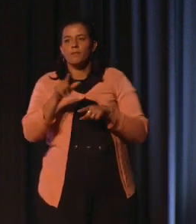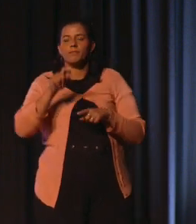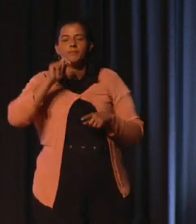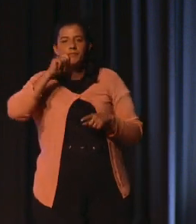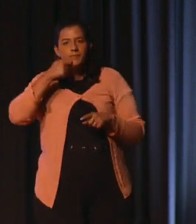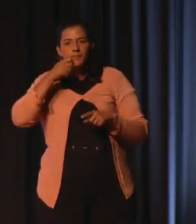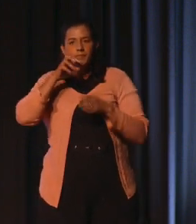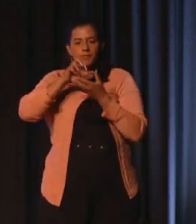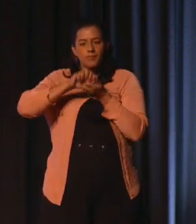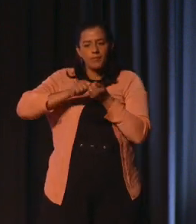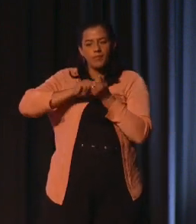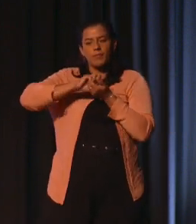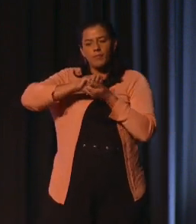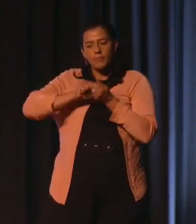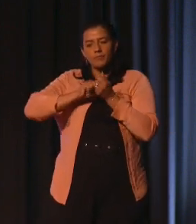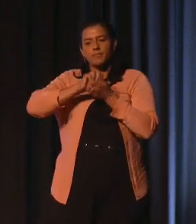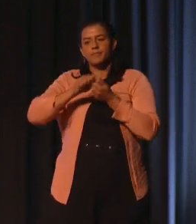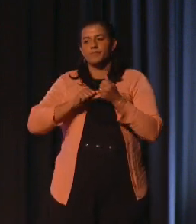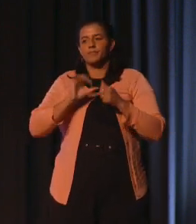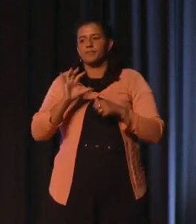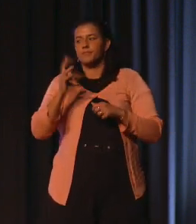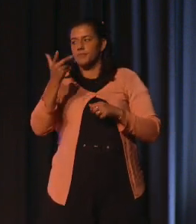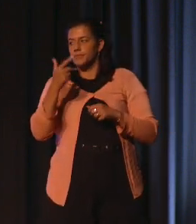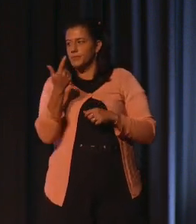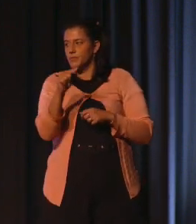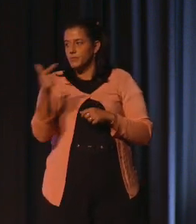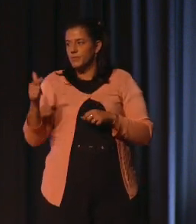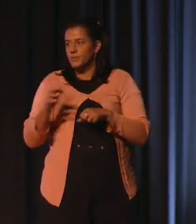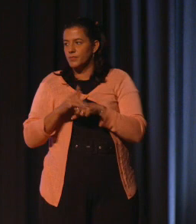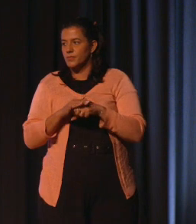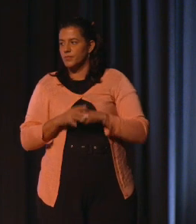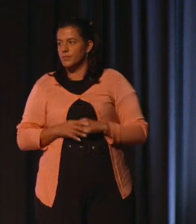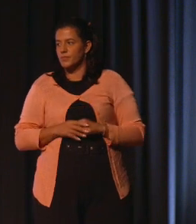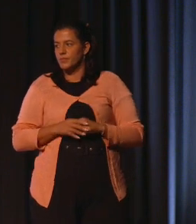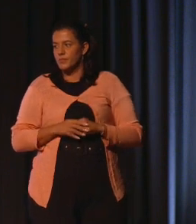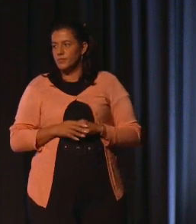cana-de-açúcar mascando aquilo ali não vai provocar cárie dentária, tá?